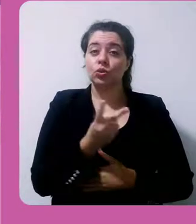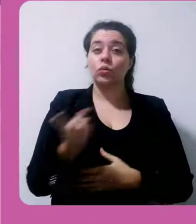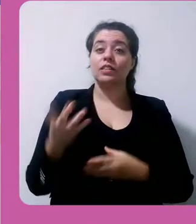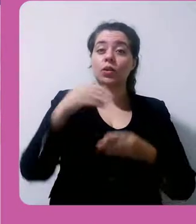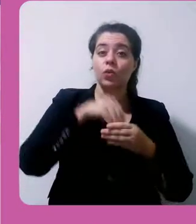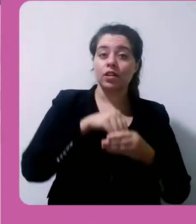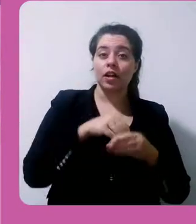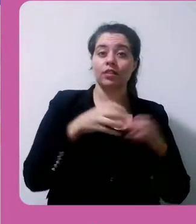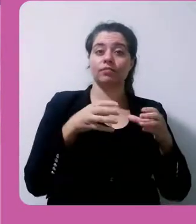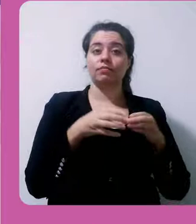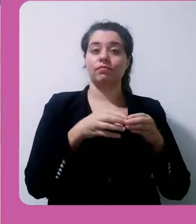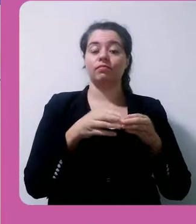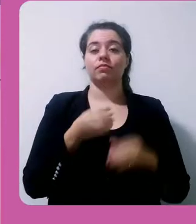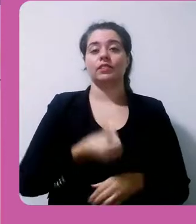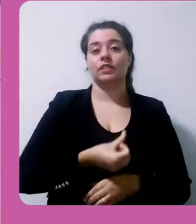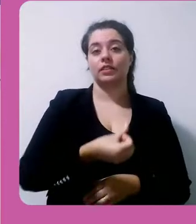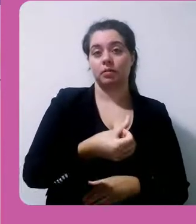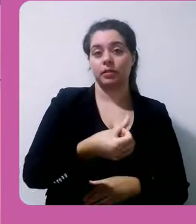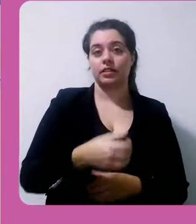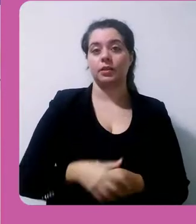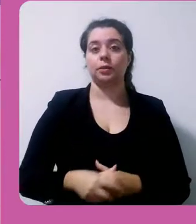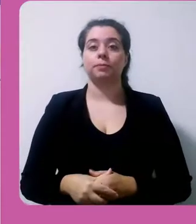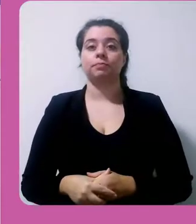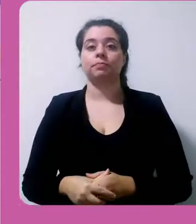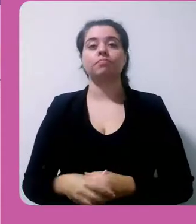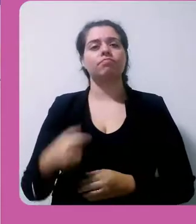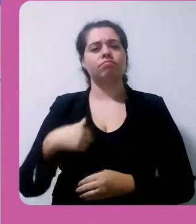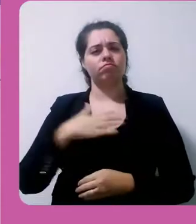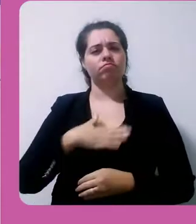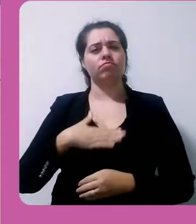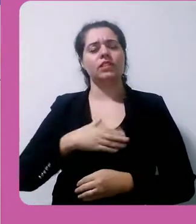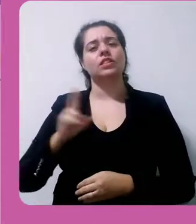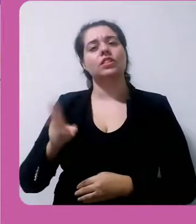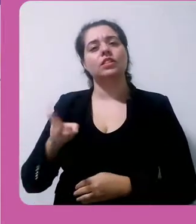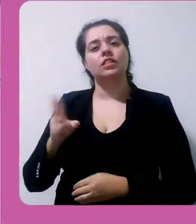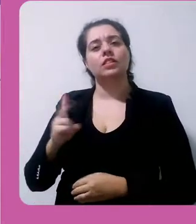Eu gosto sempre de criar a categoria recuperação,